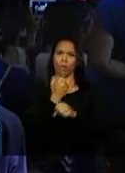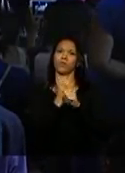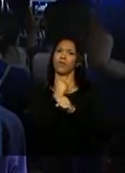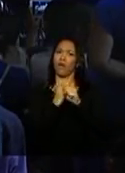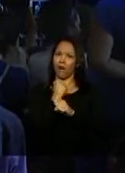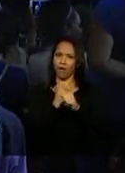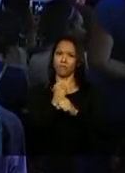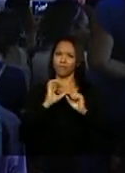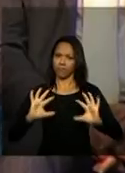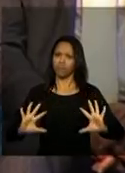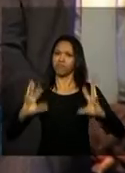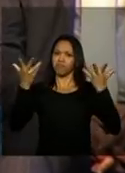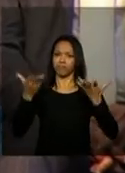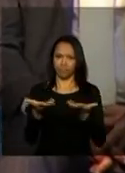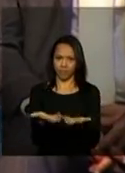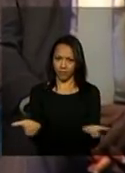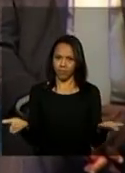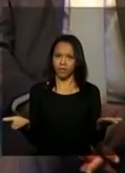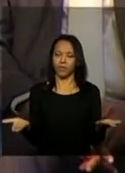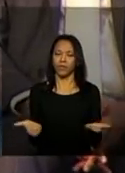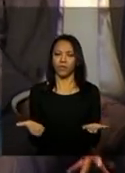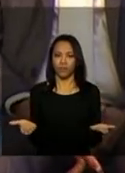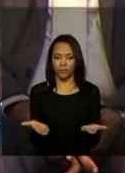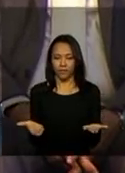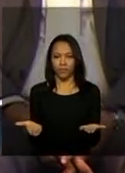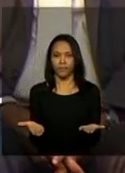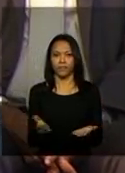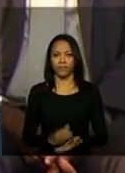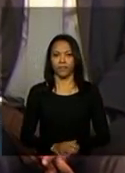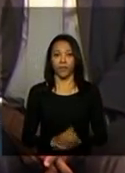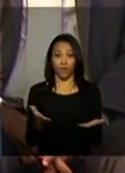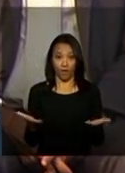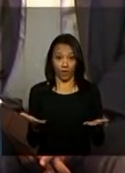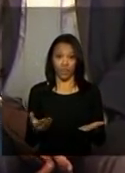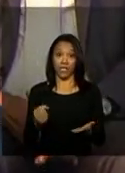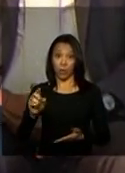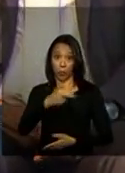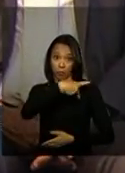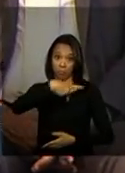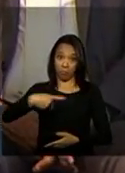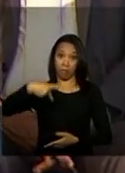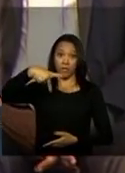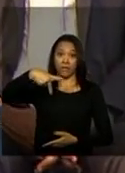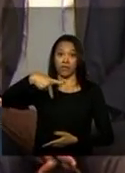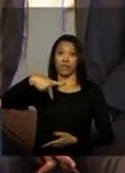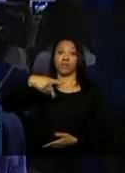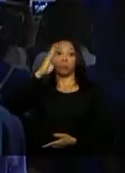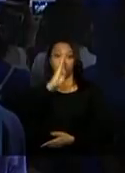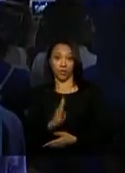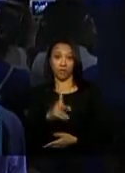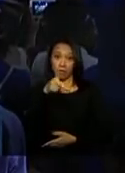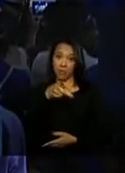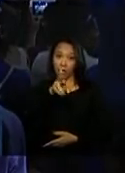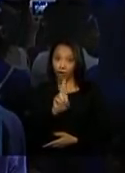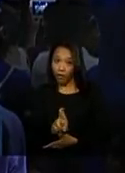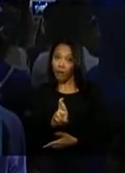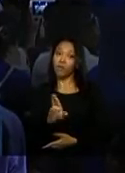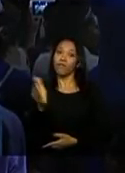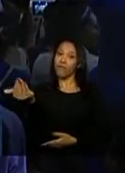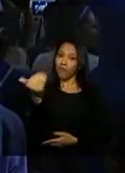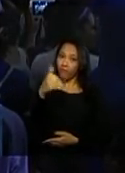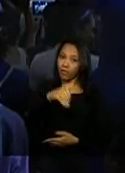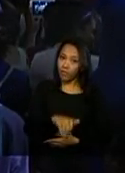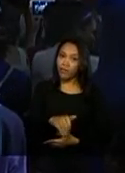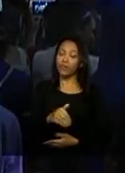né? Que esse é um momento, na verdade, que a presidência da República, né, ela tem